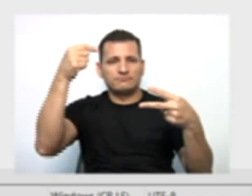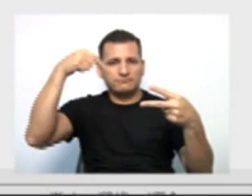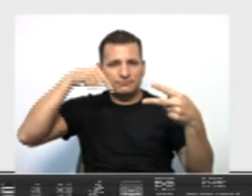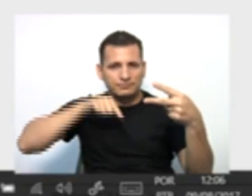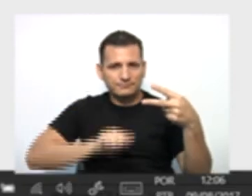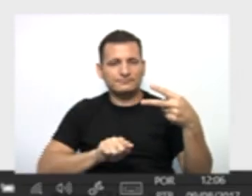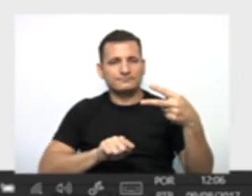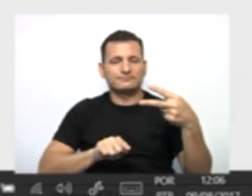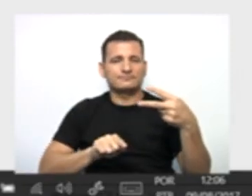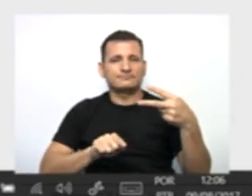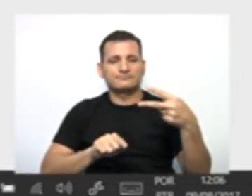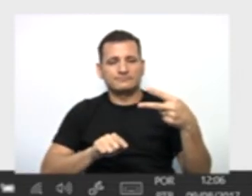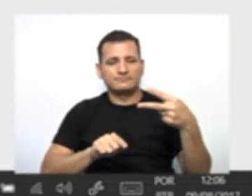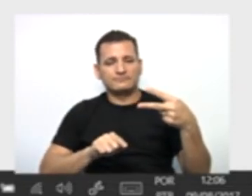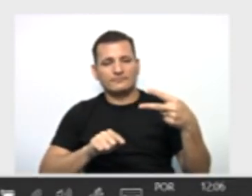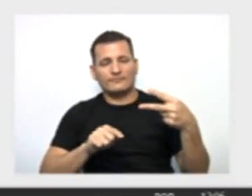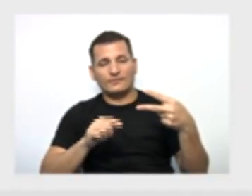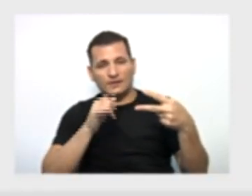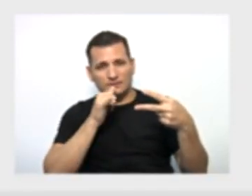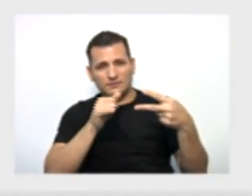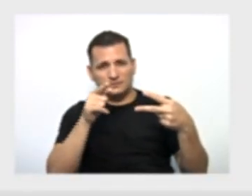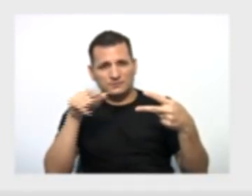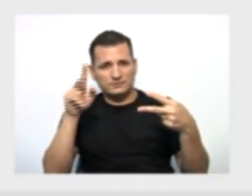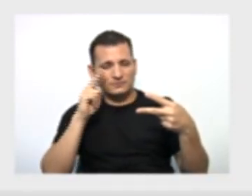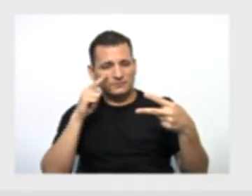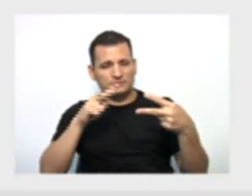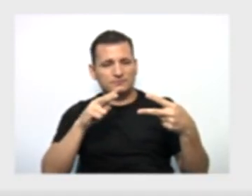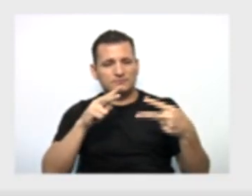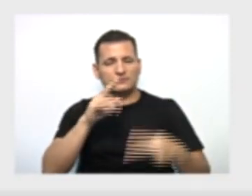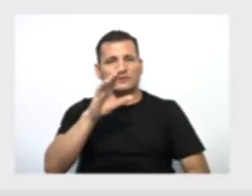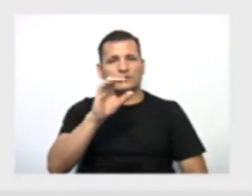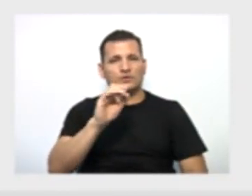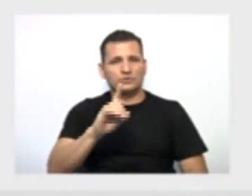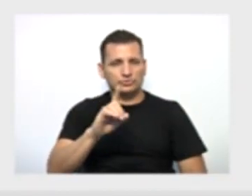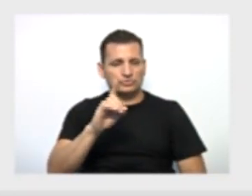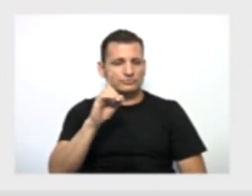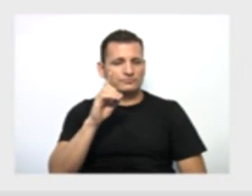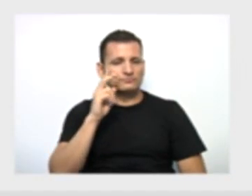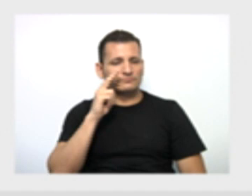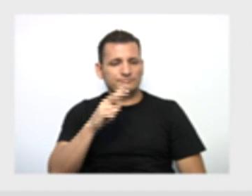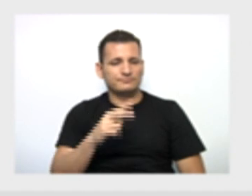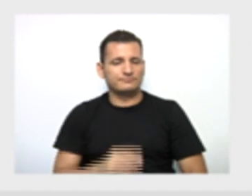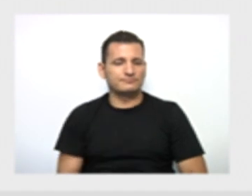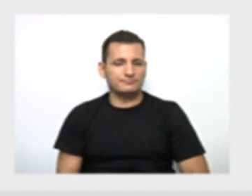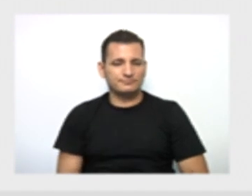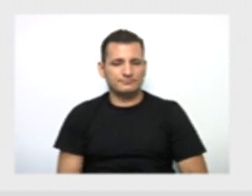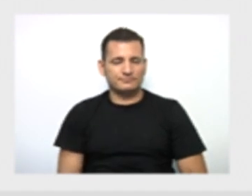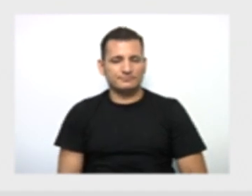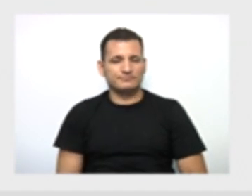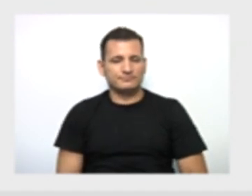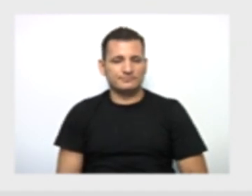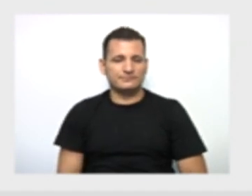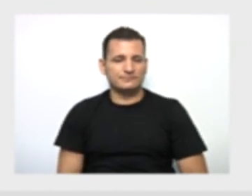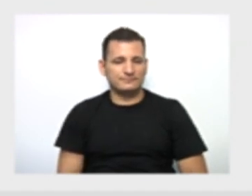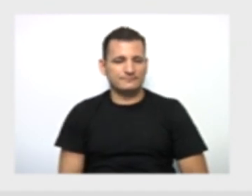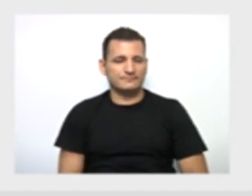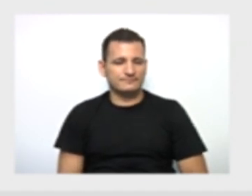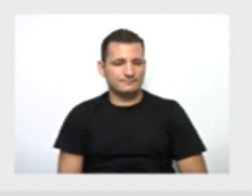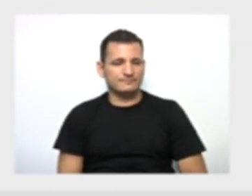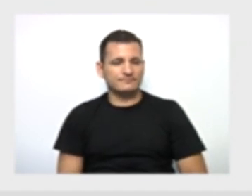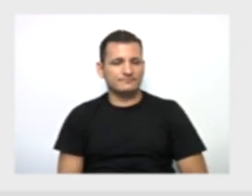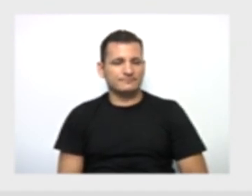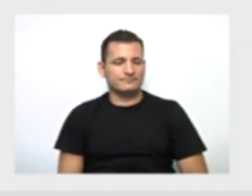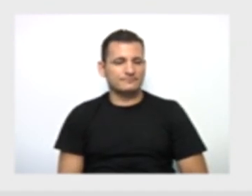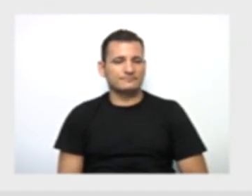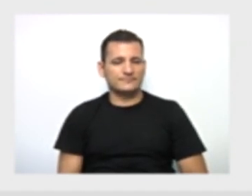você observar e achar que o seu código aqui, ó, a sua página, estou abrindo aqui o navegador, o nosso